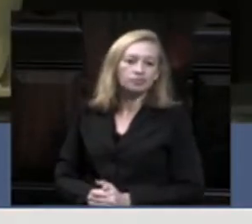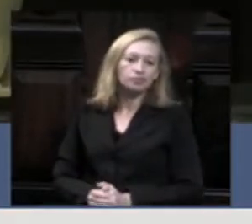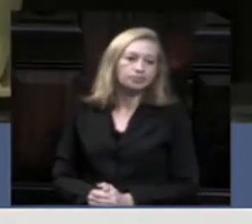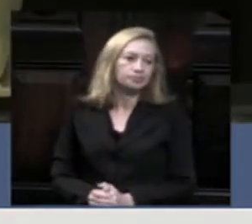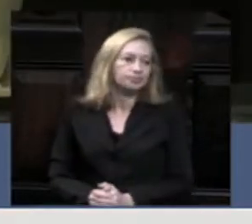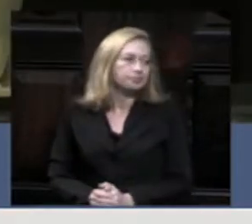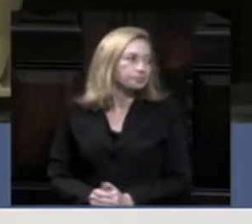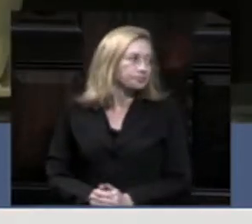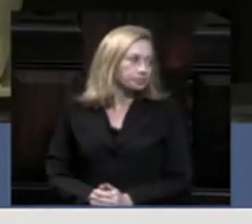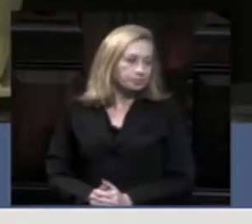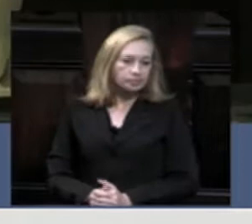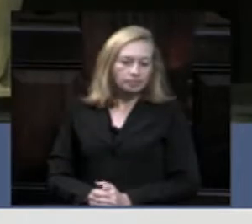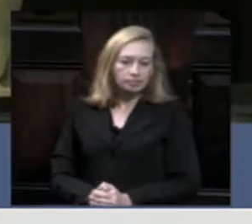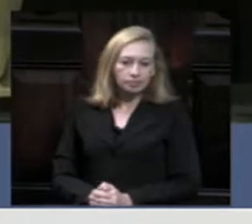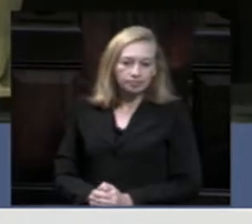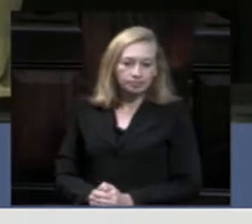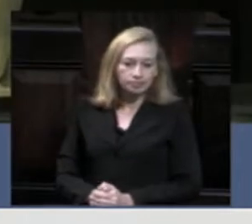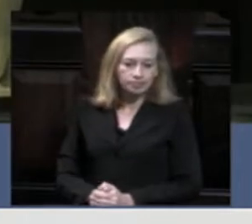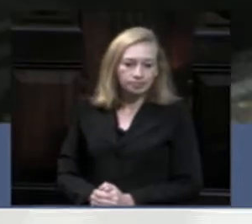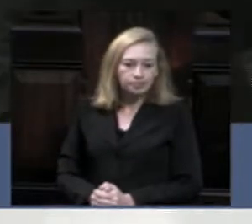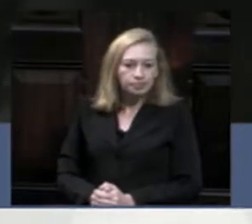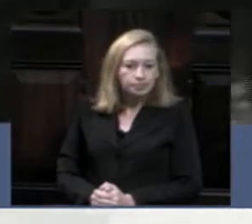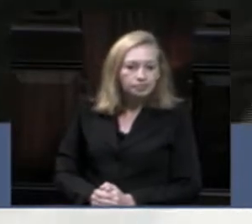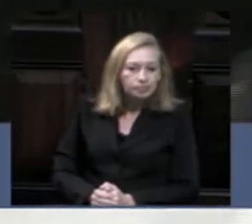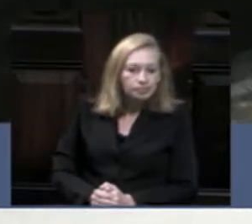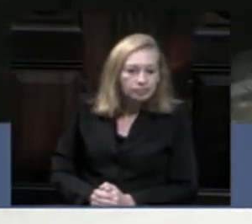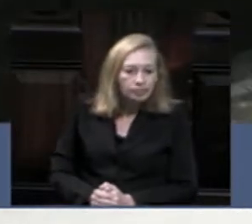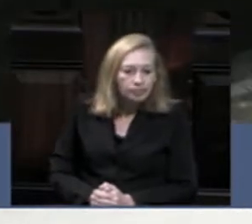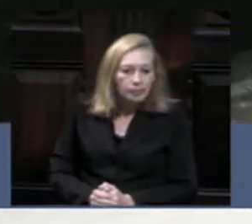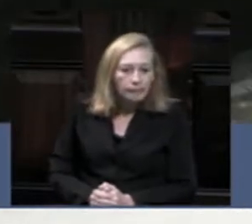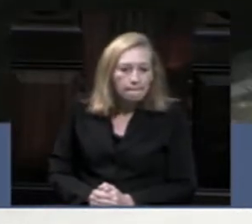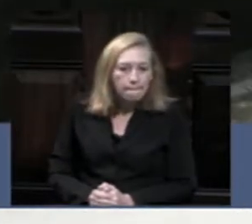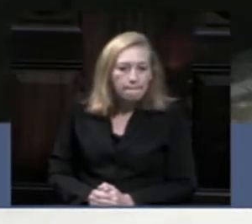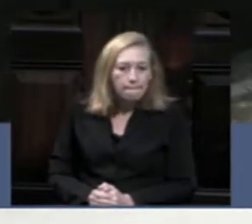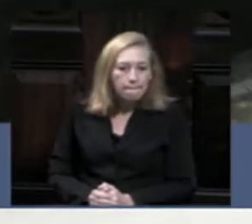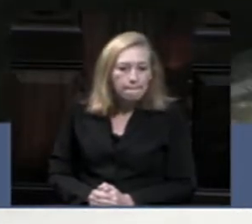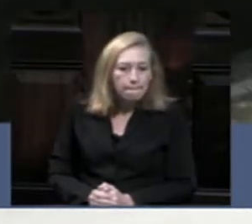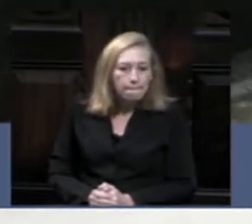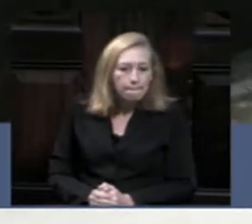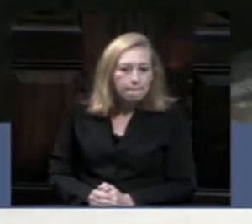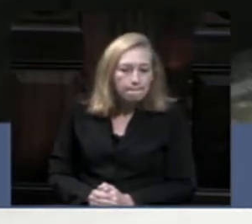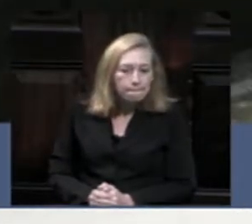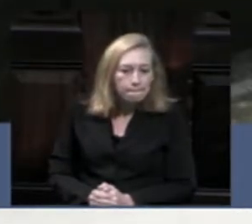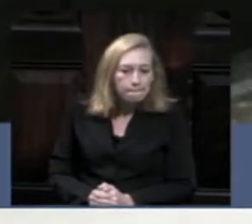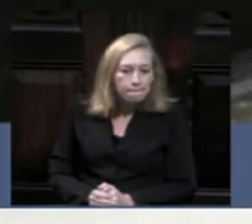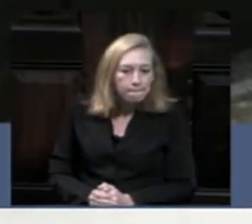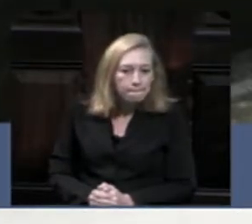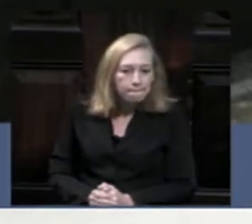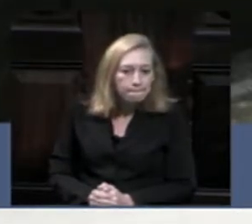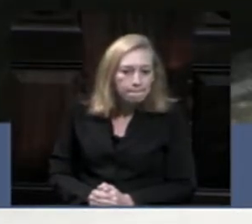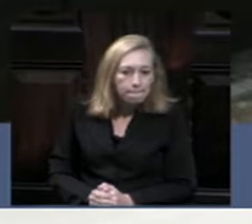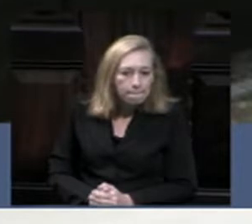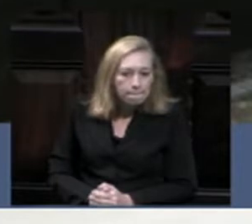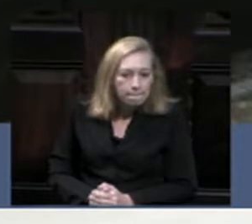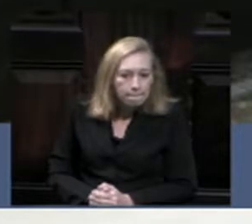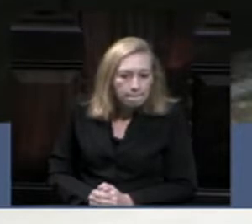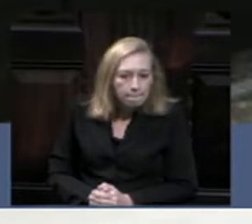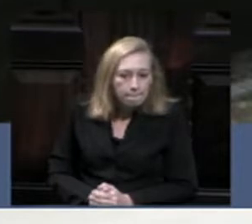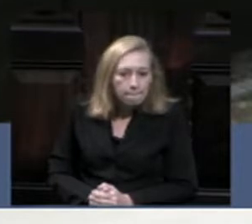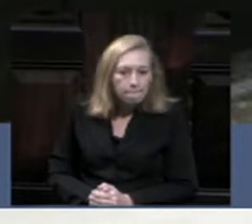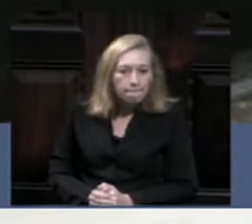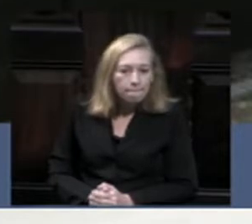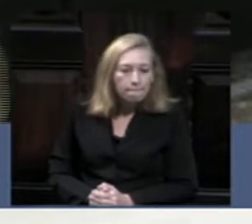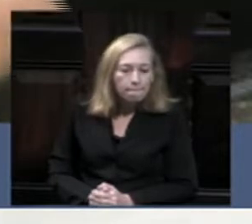consulta. Deputado enfermeira Rejane, com desprendimento, Sim. resolveu